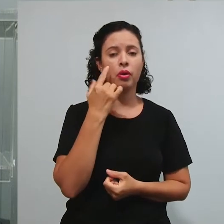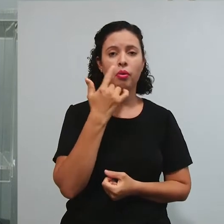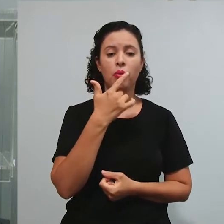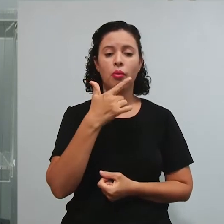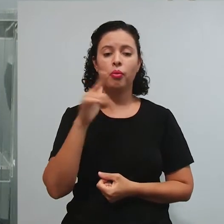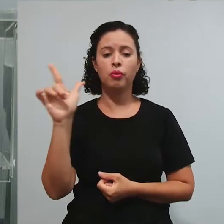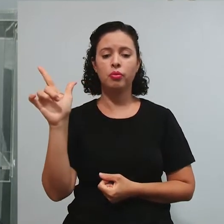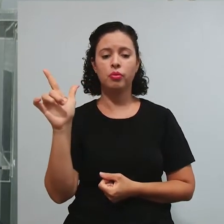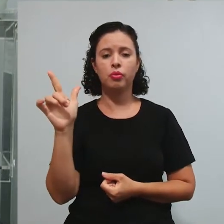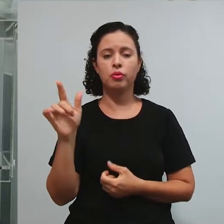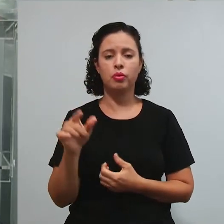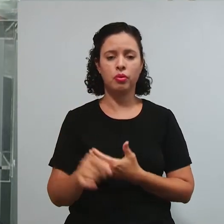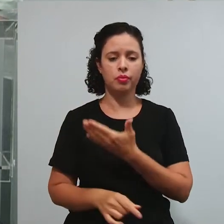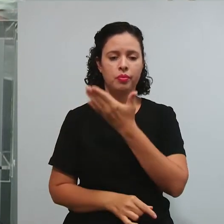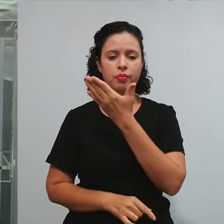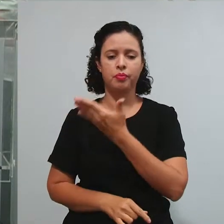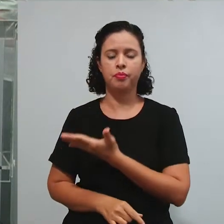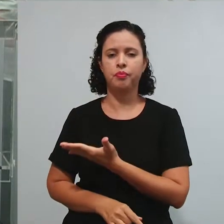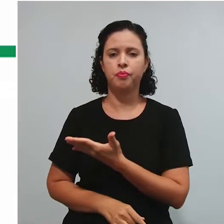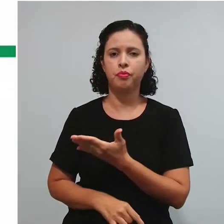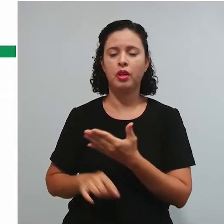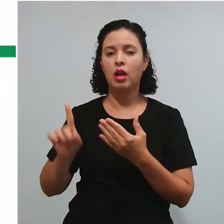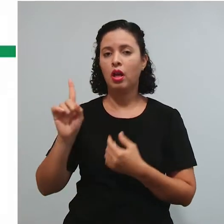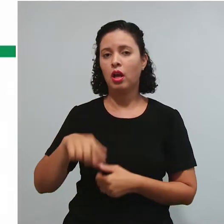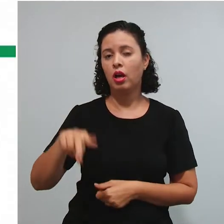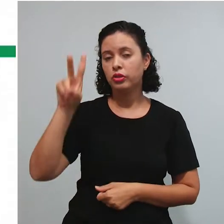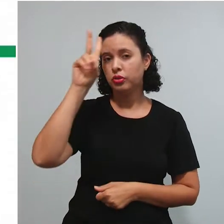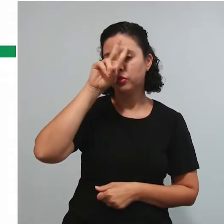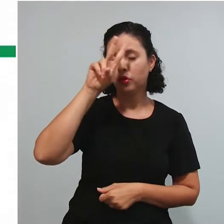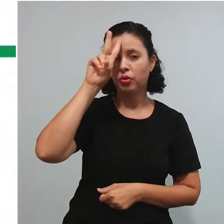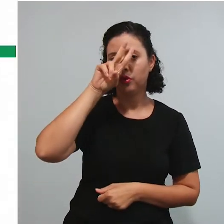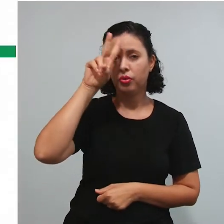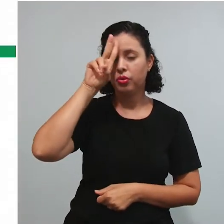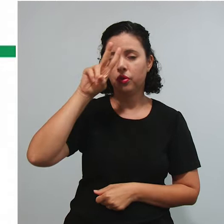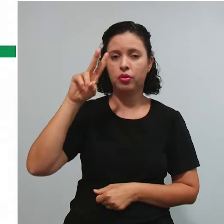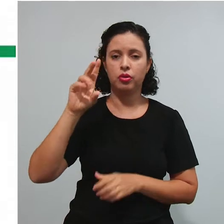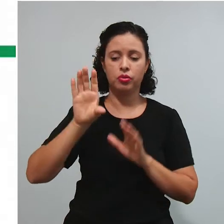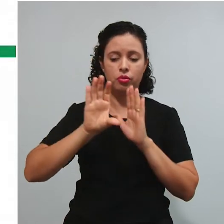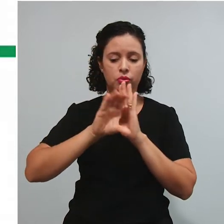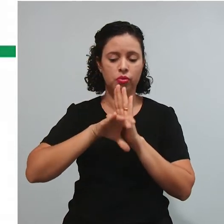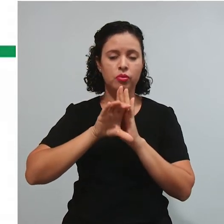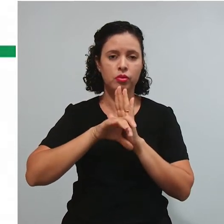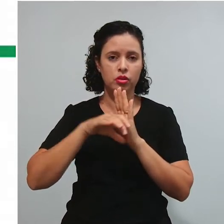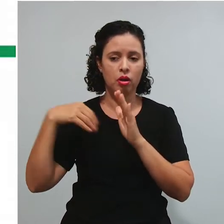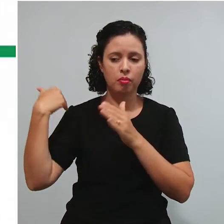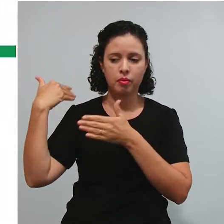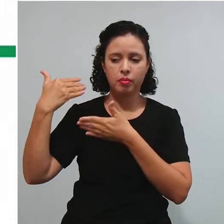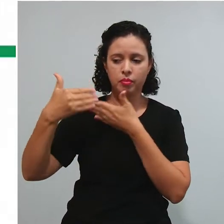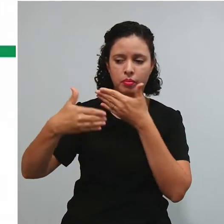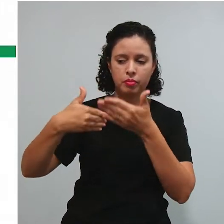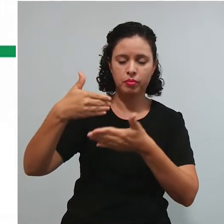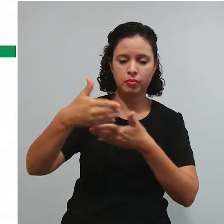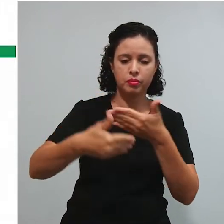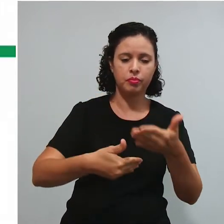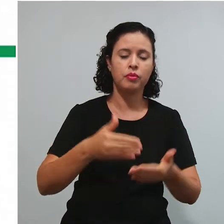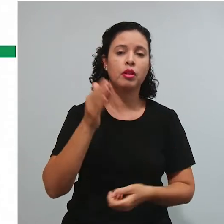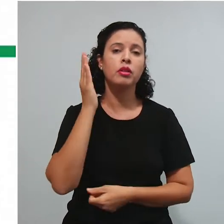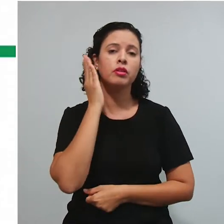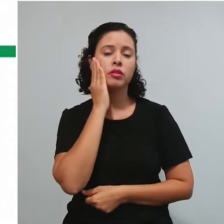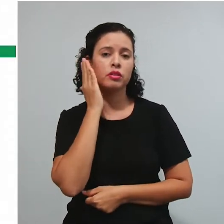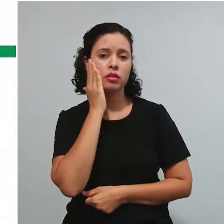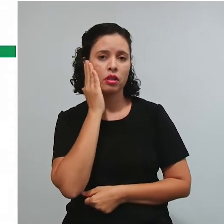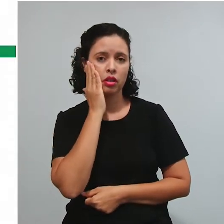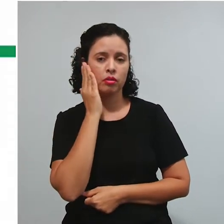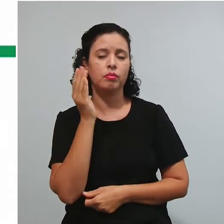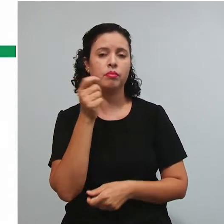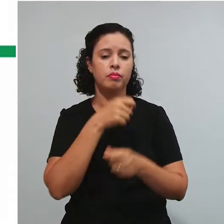outro patamar, que são a evolução histórica, né, desse conceito todo. Bem, a gente sabe